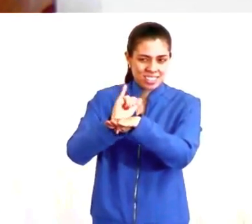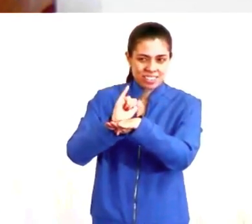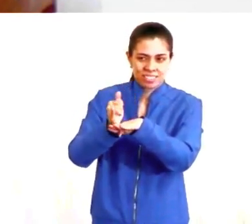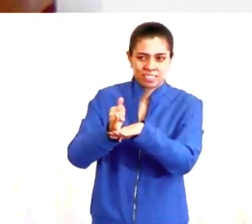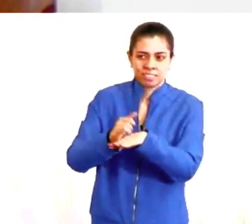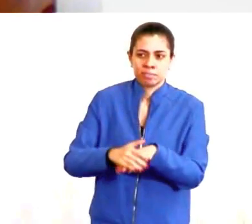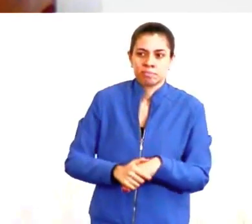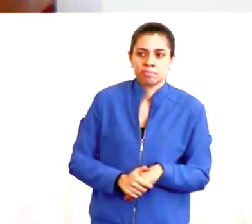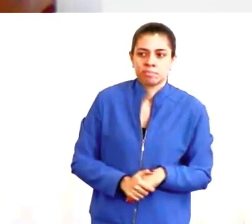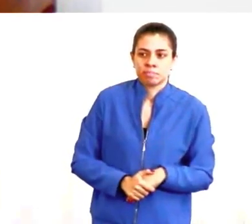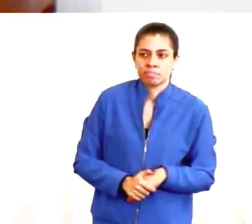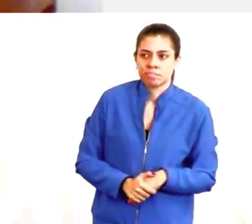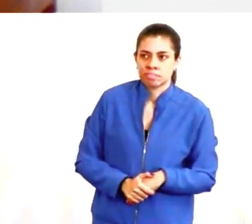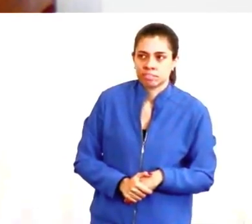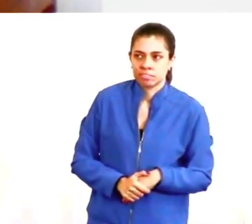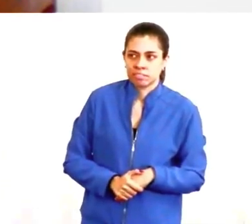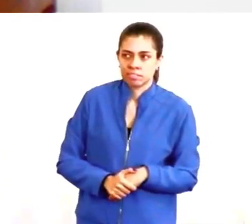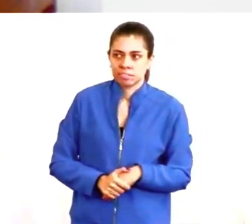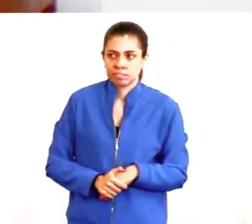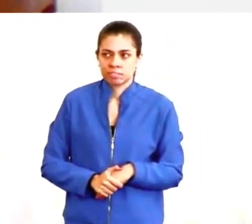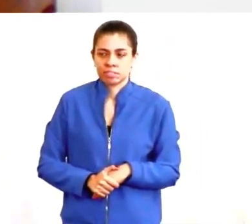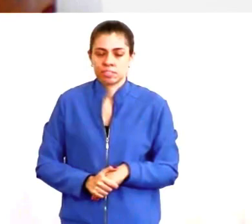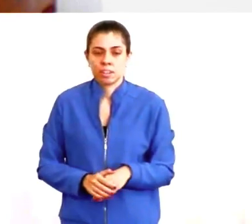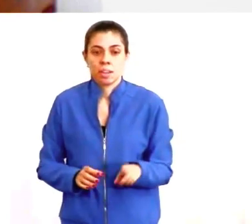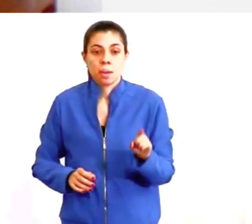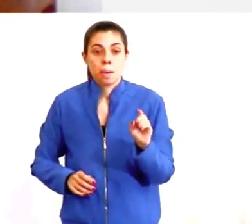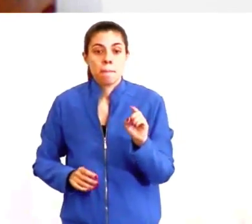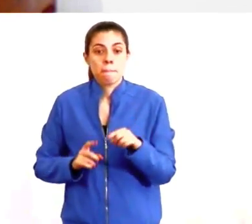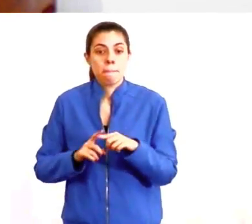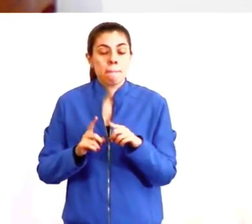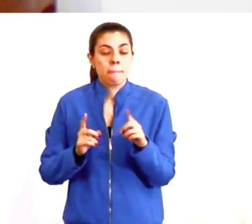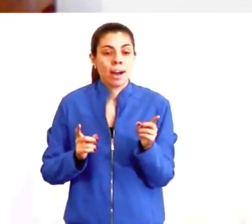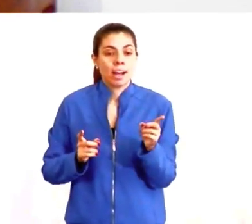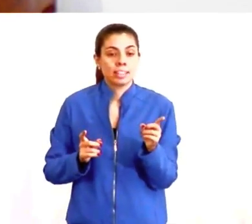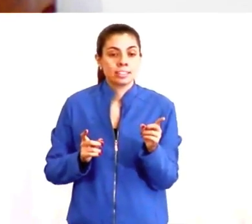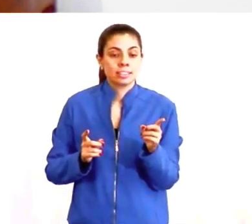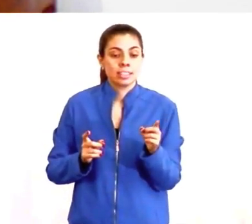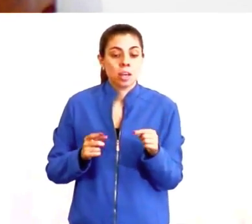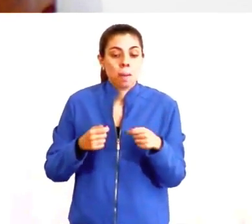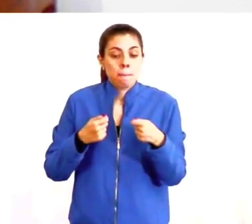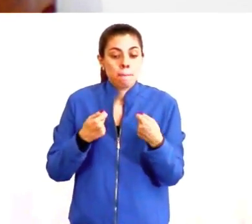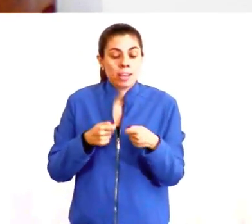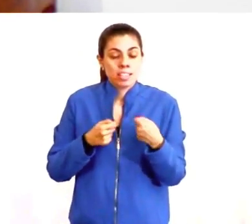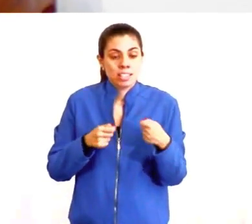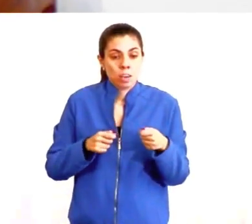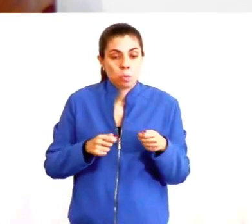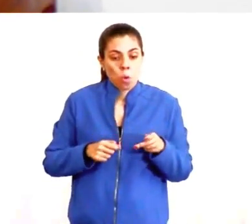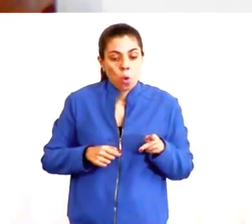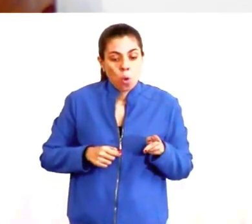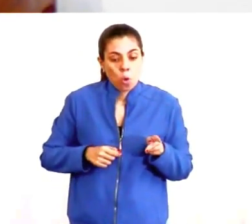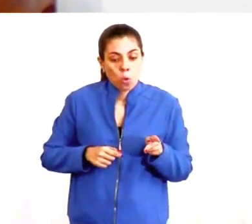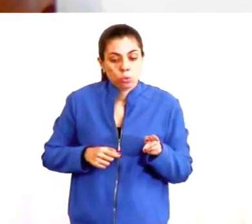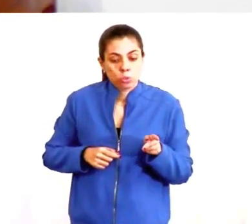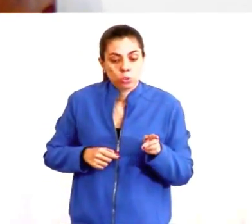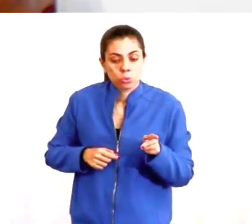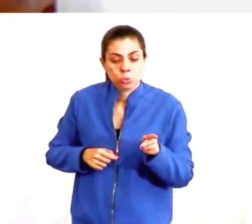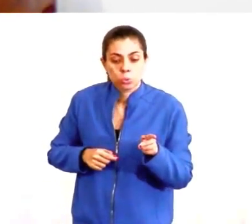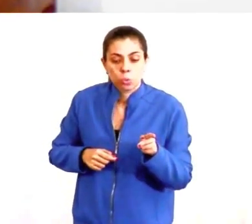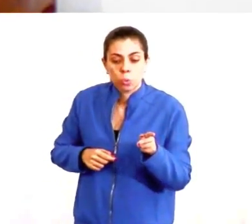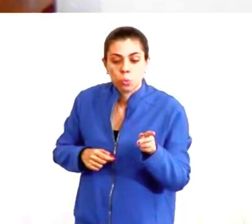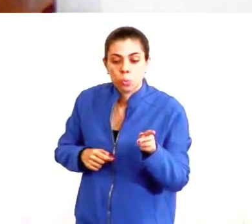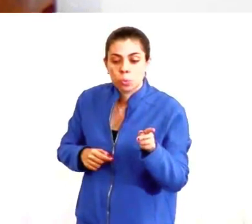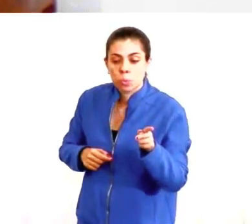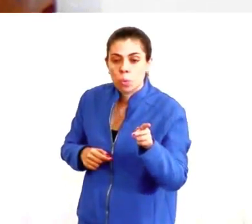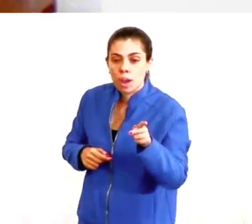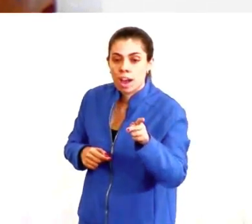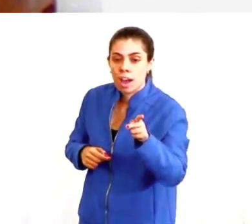pontuais, logo depois haverá um silêncio. Logo depois as pessoas serão tentadas a terem sua mente ocupada por